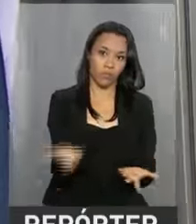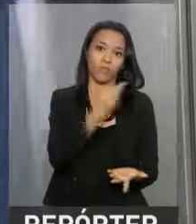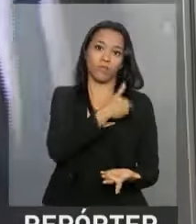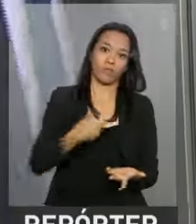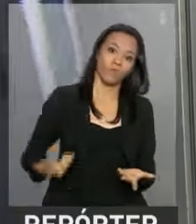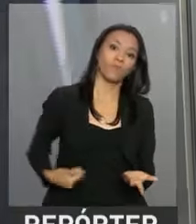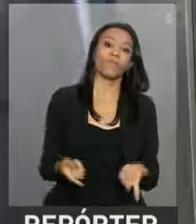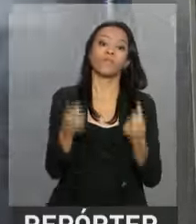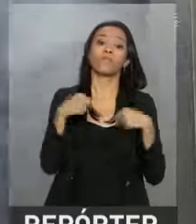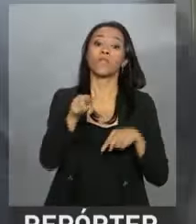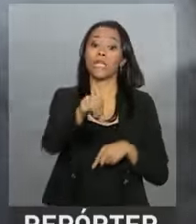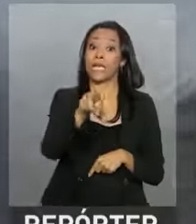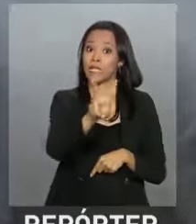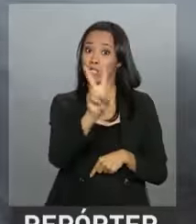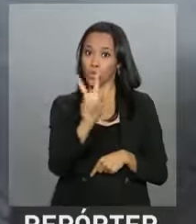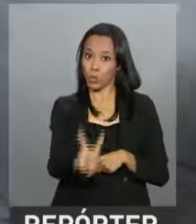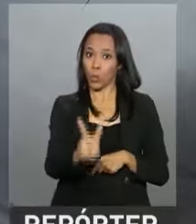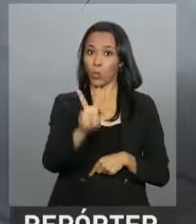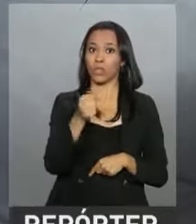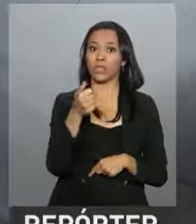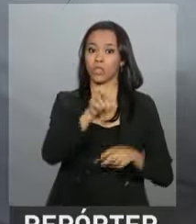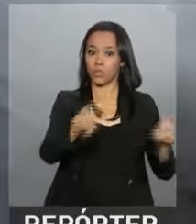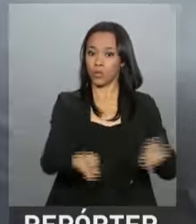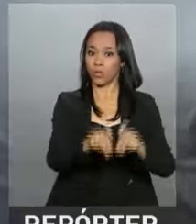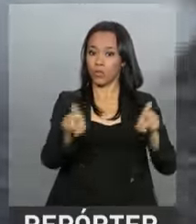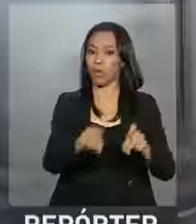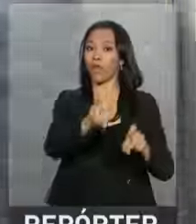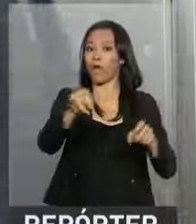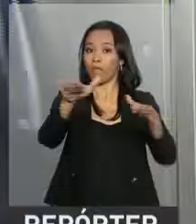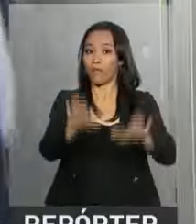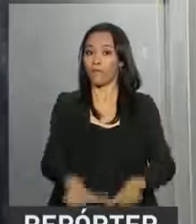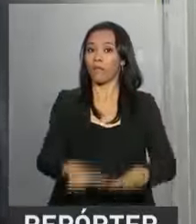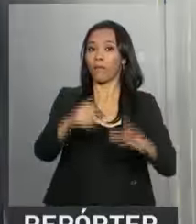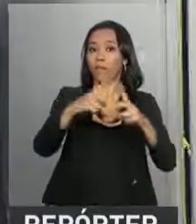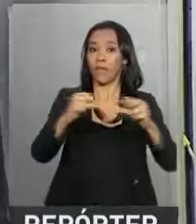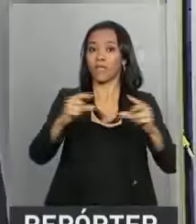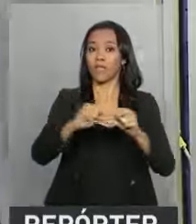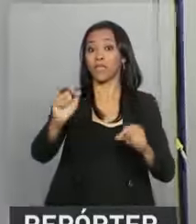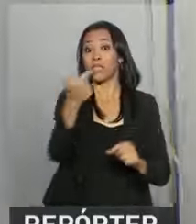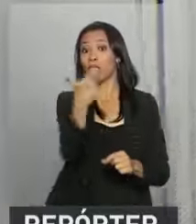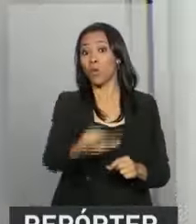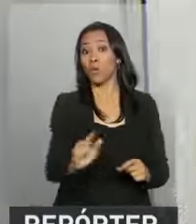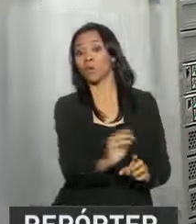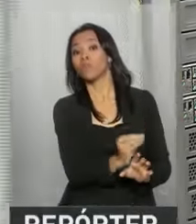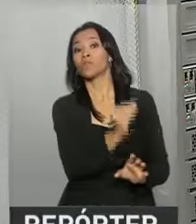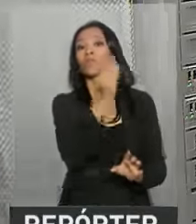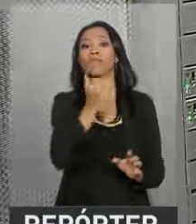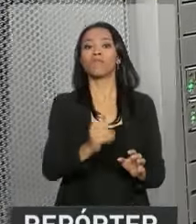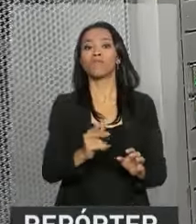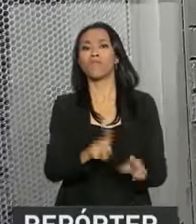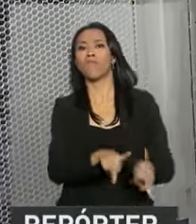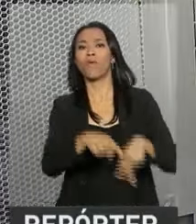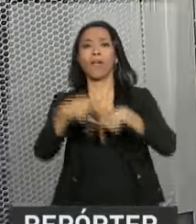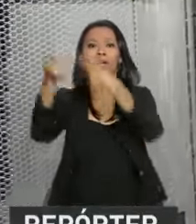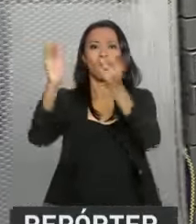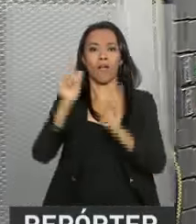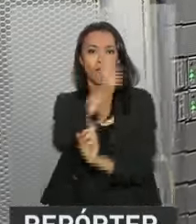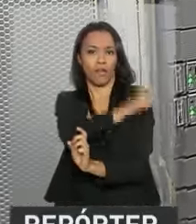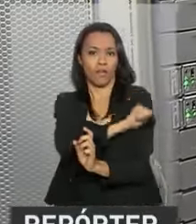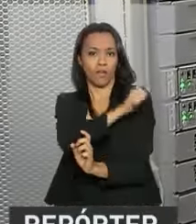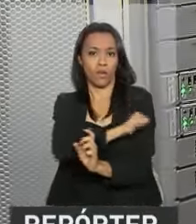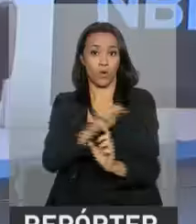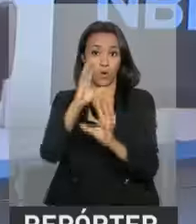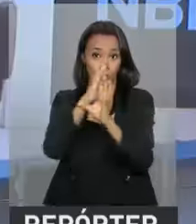supercomputadores vão funcionar em Brasília e o outro será instalado no Rio de Janeiro o investimento foi de R